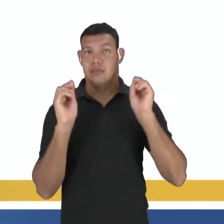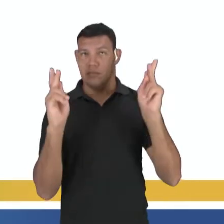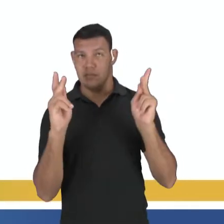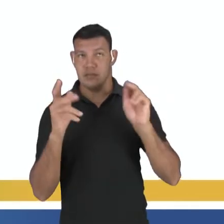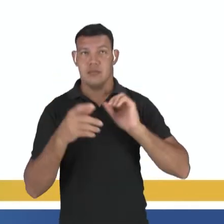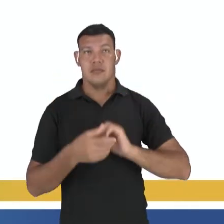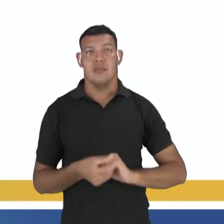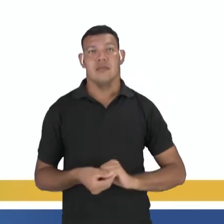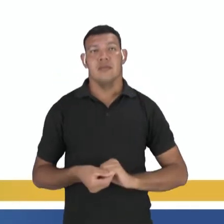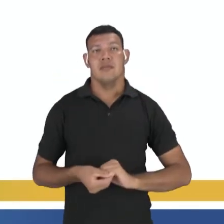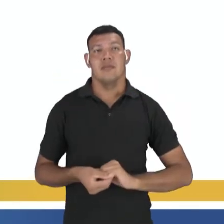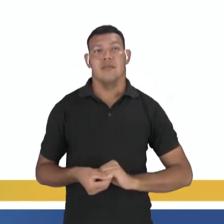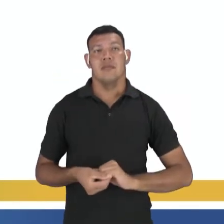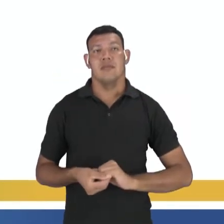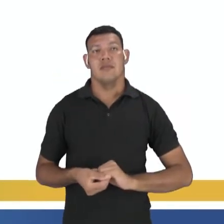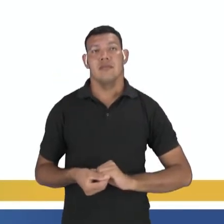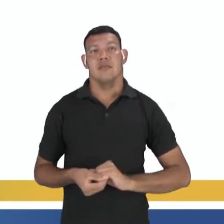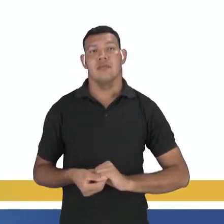ok?